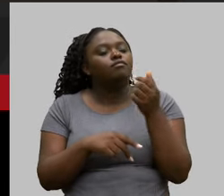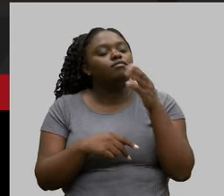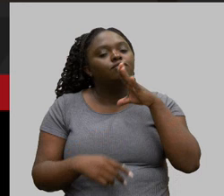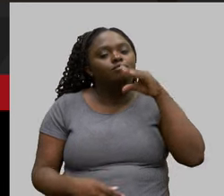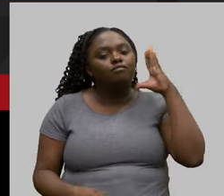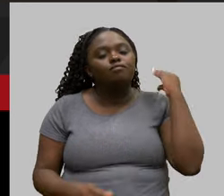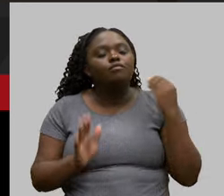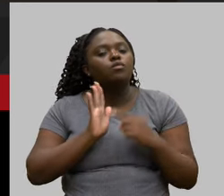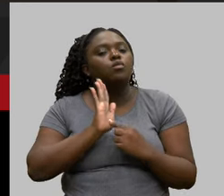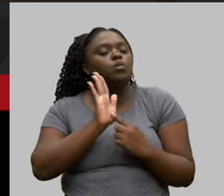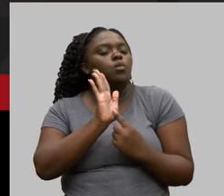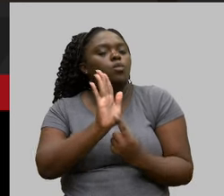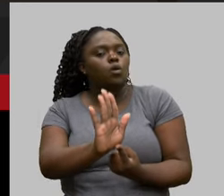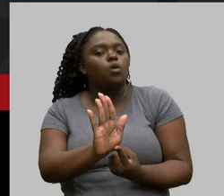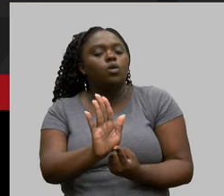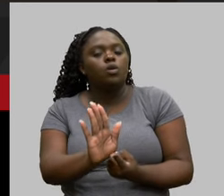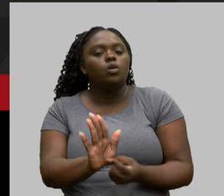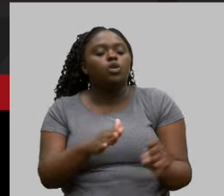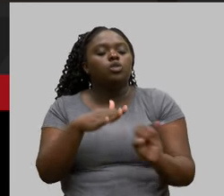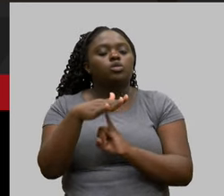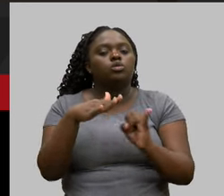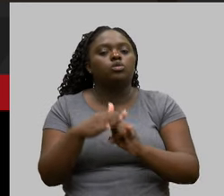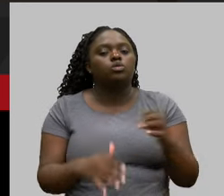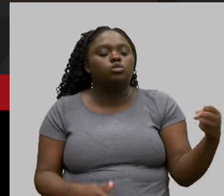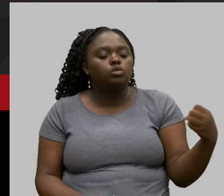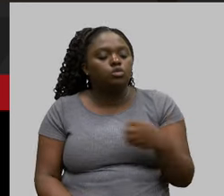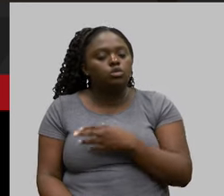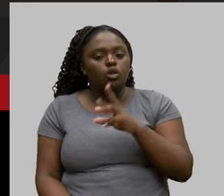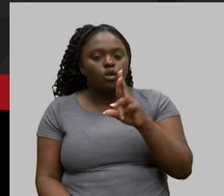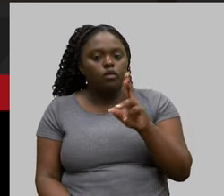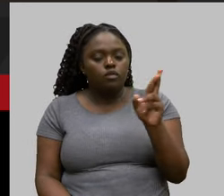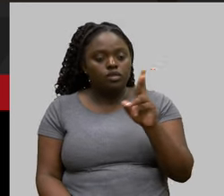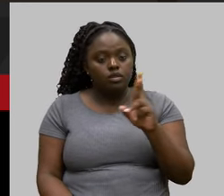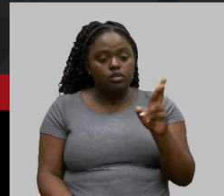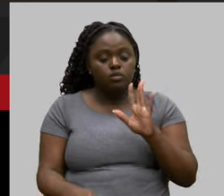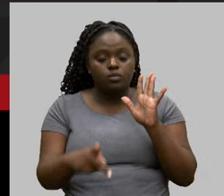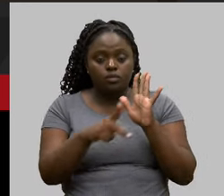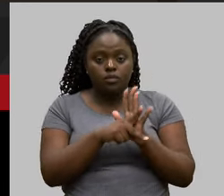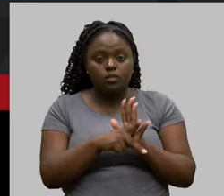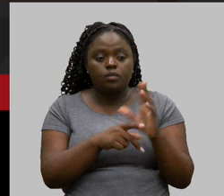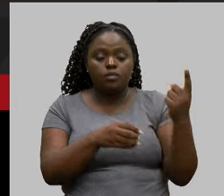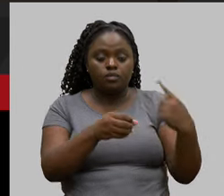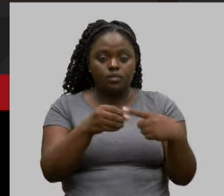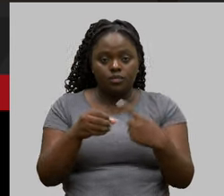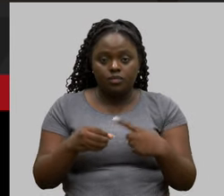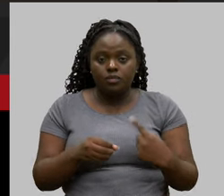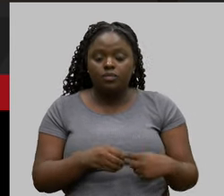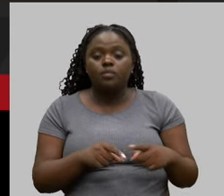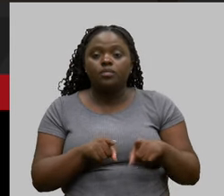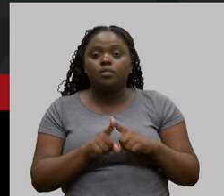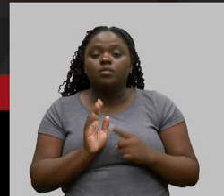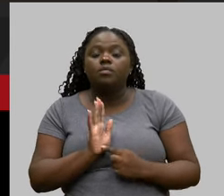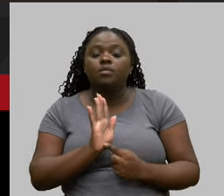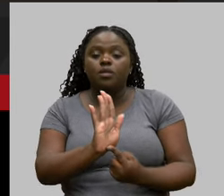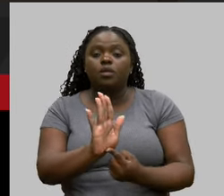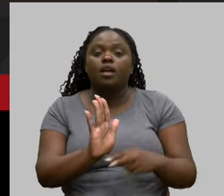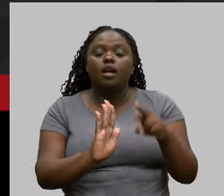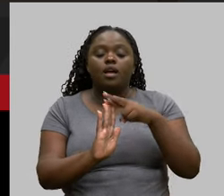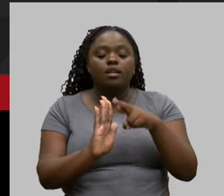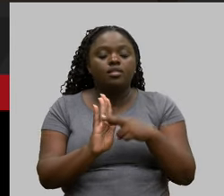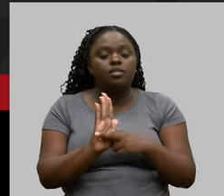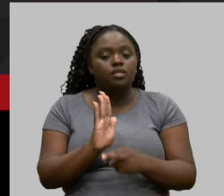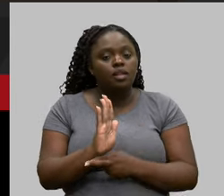instituição de novos regimes próprios pelos municípios constitucionaliza as regras transitórias para concessão de